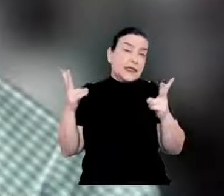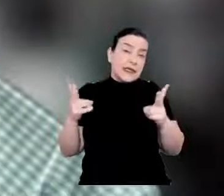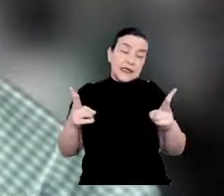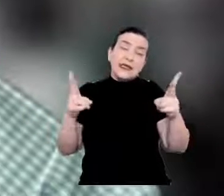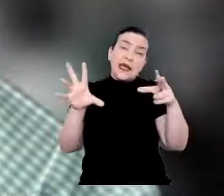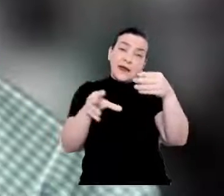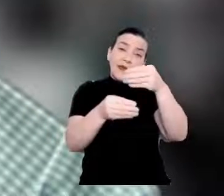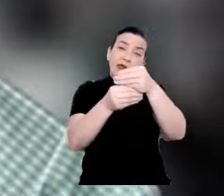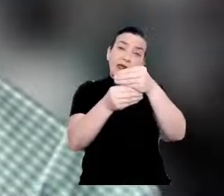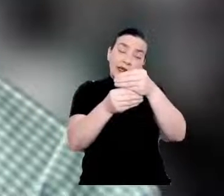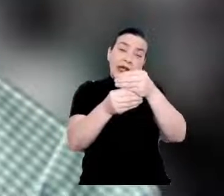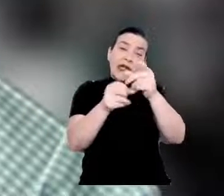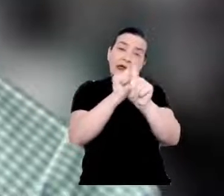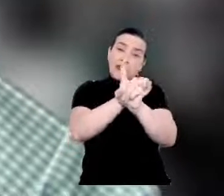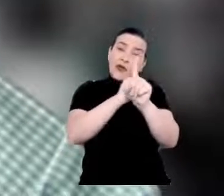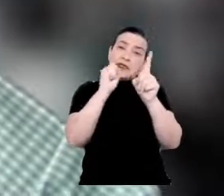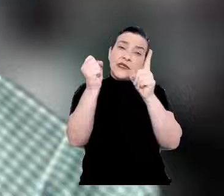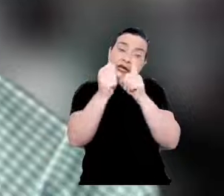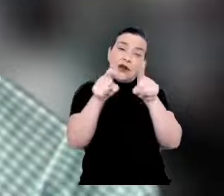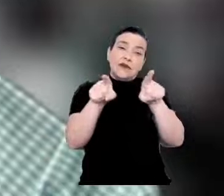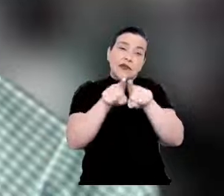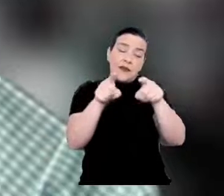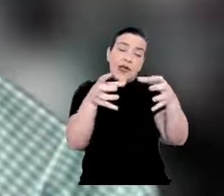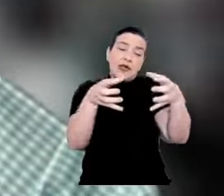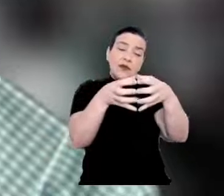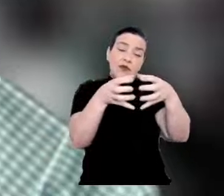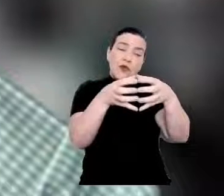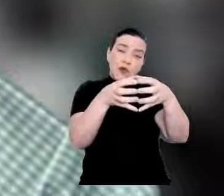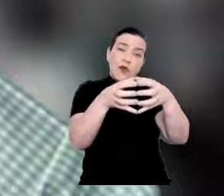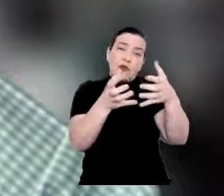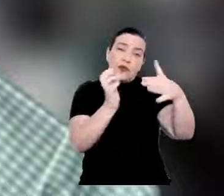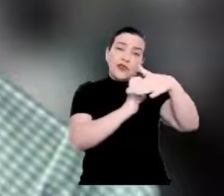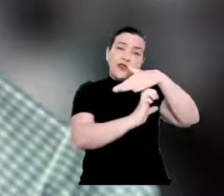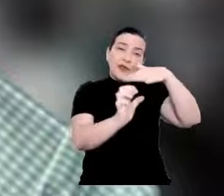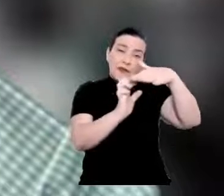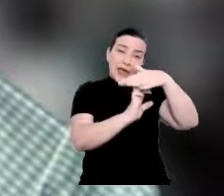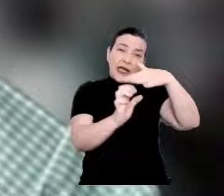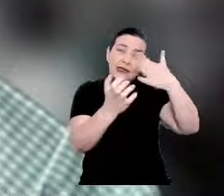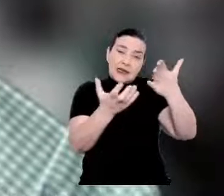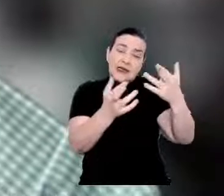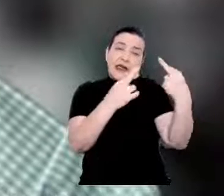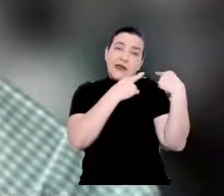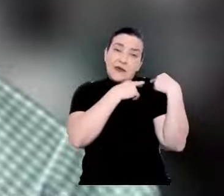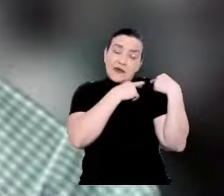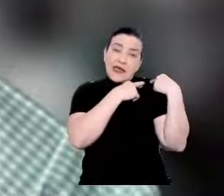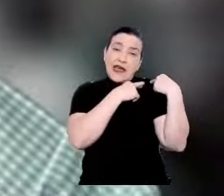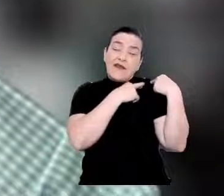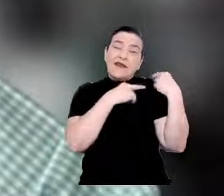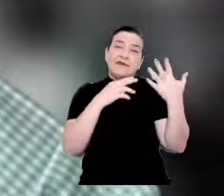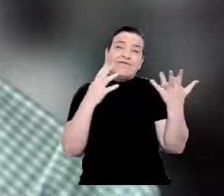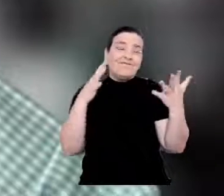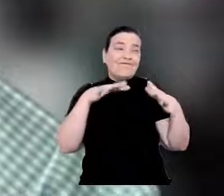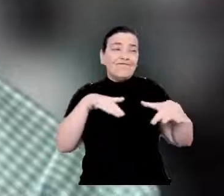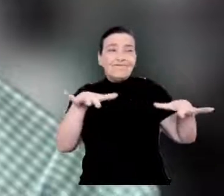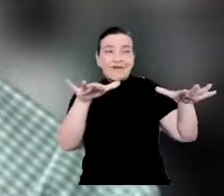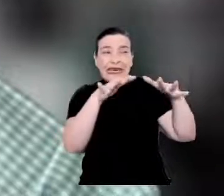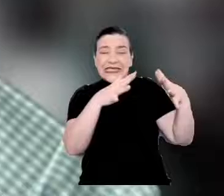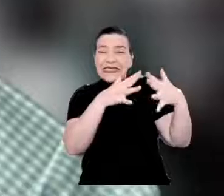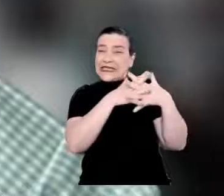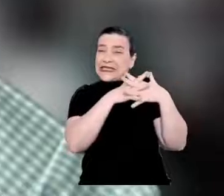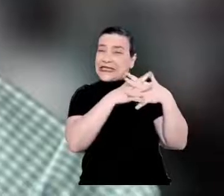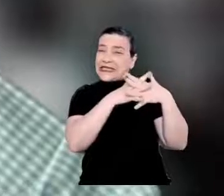social e empresarial do momento e sofre as consequências disso. Esse cenário é confuso, com muita